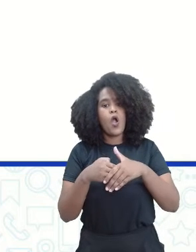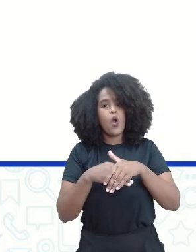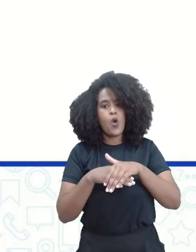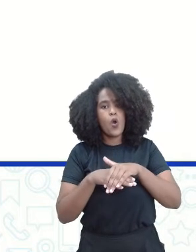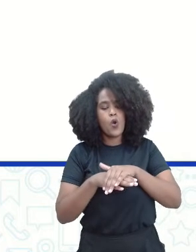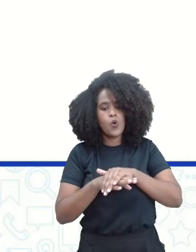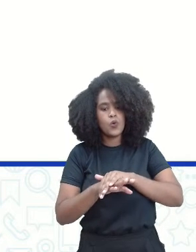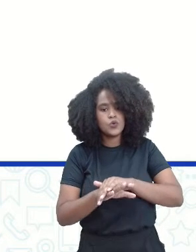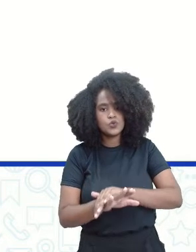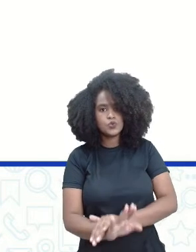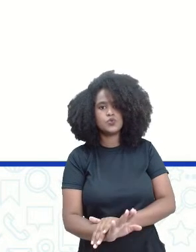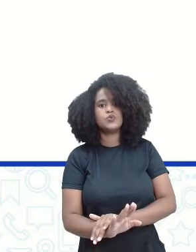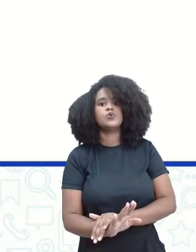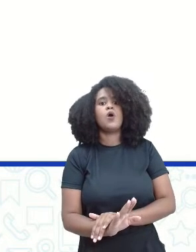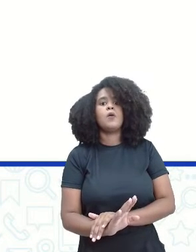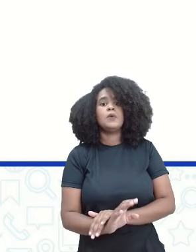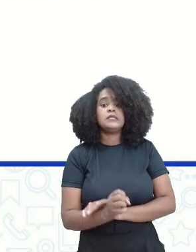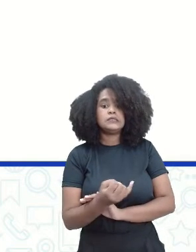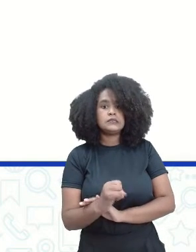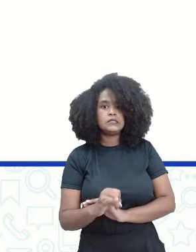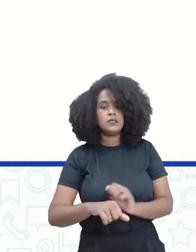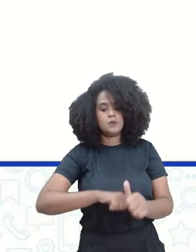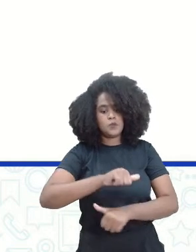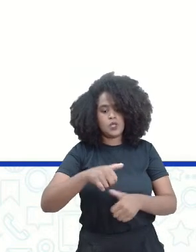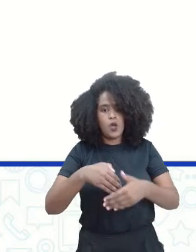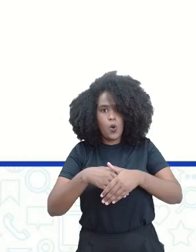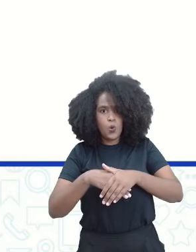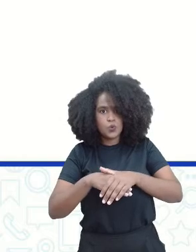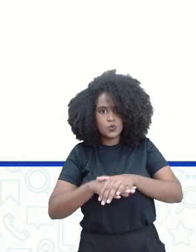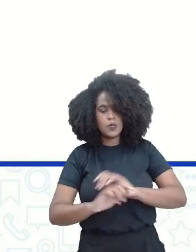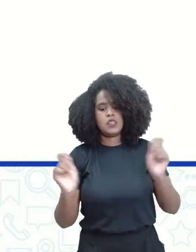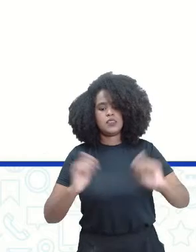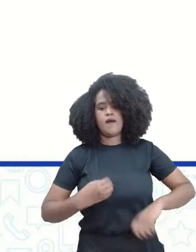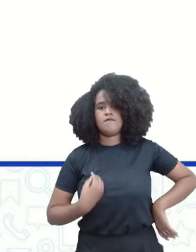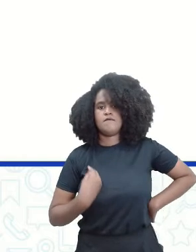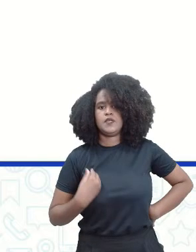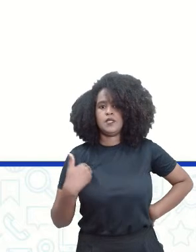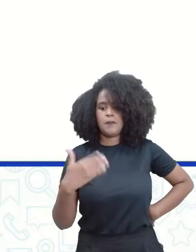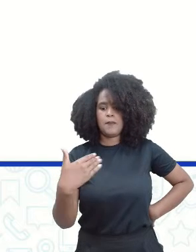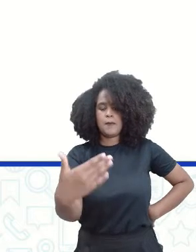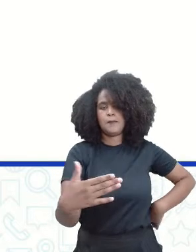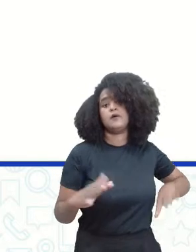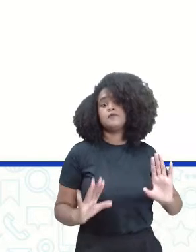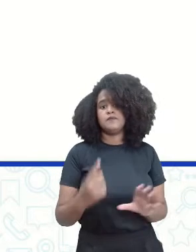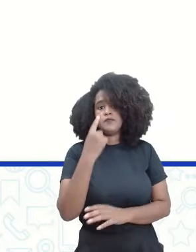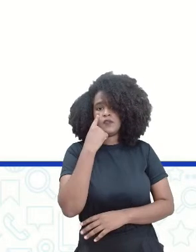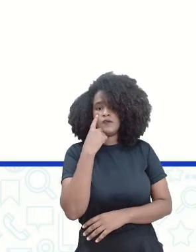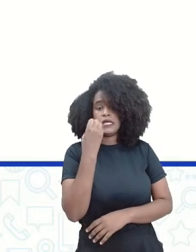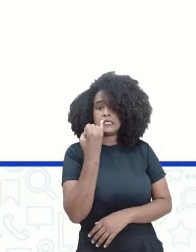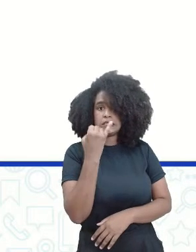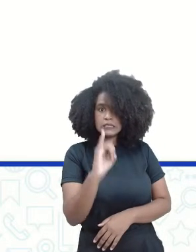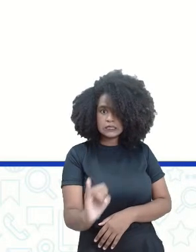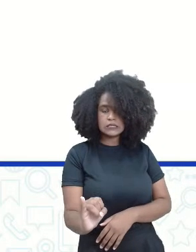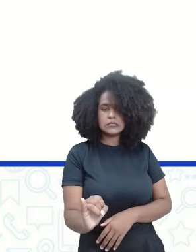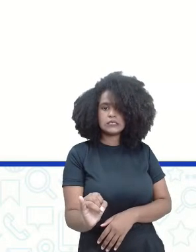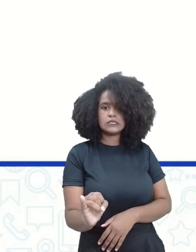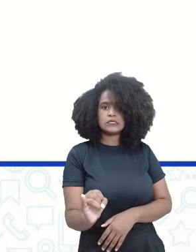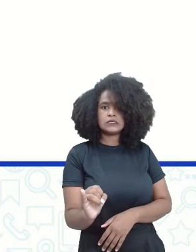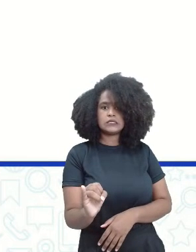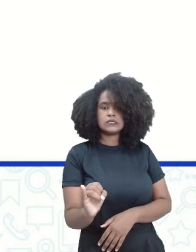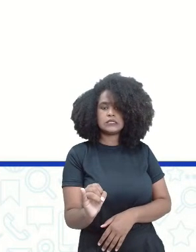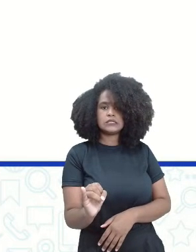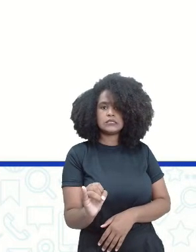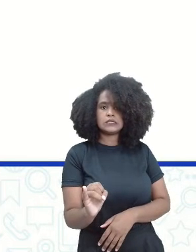à questão da sobrevivência. Se ele mudar o hábito, ele sobrevive. E que o desenvolvimento de partes, né? Aqui